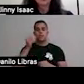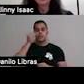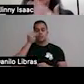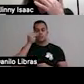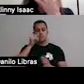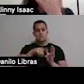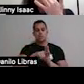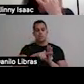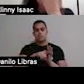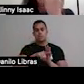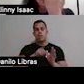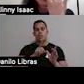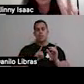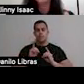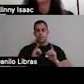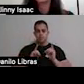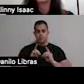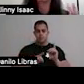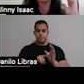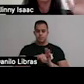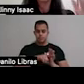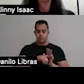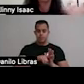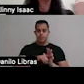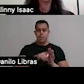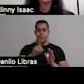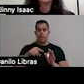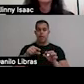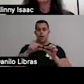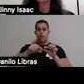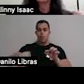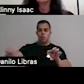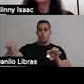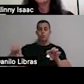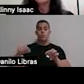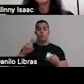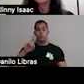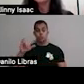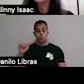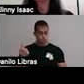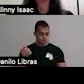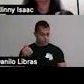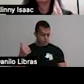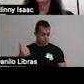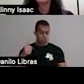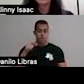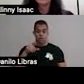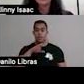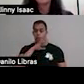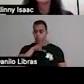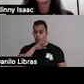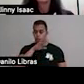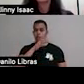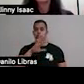tipo depressivo. A gente utilizou o teste de suspensão pela cauda, e no dia 61, esses animais eles foram eutanasiados e tiveram, né,